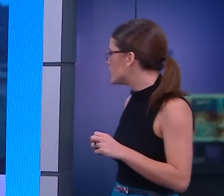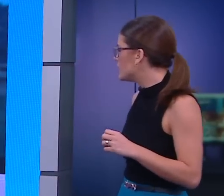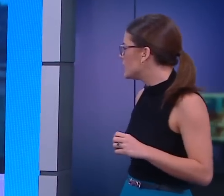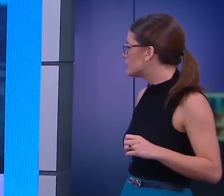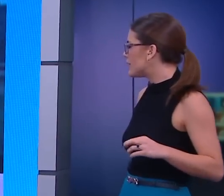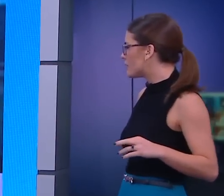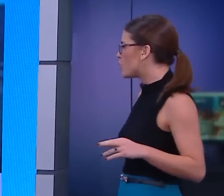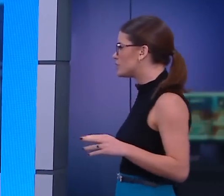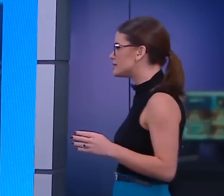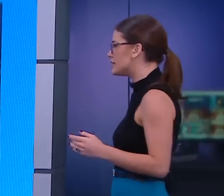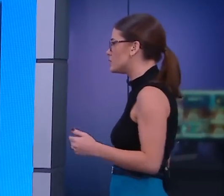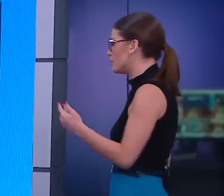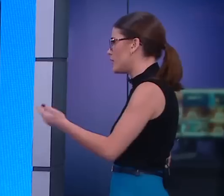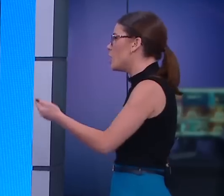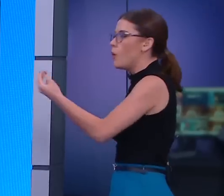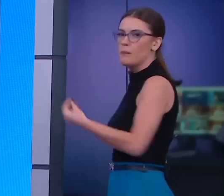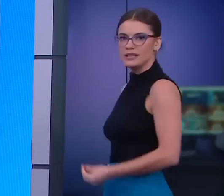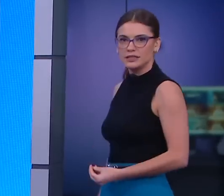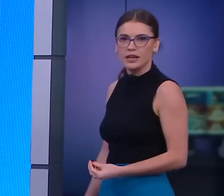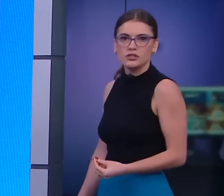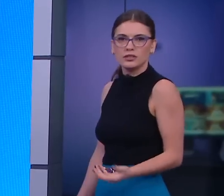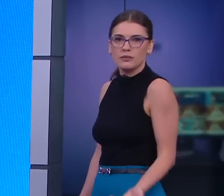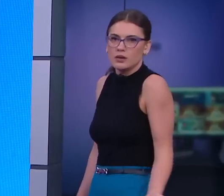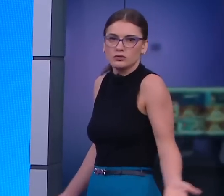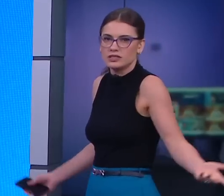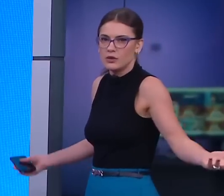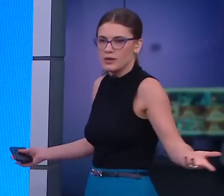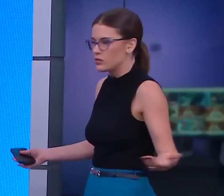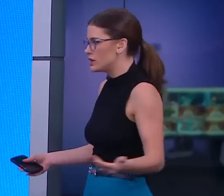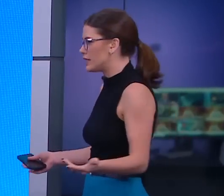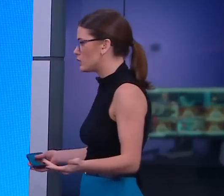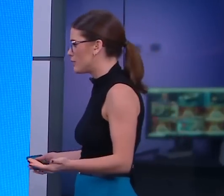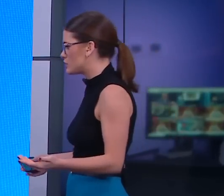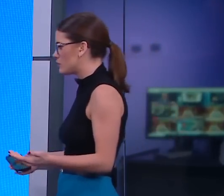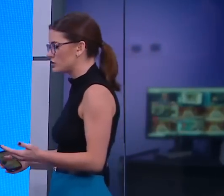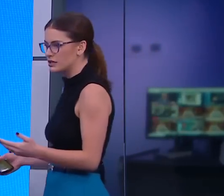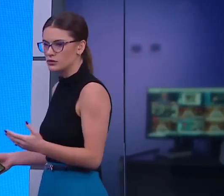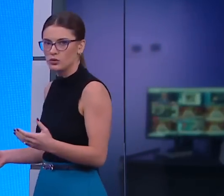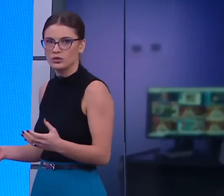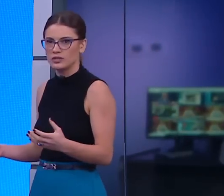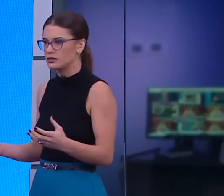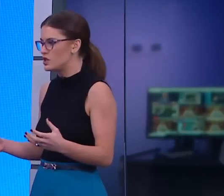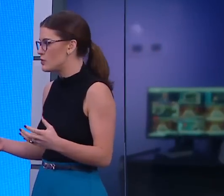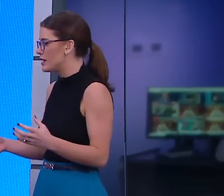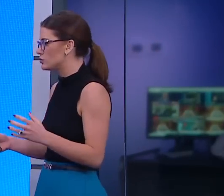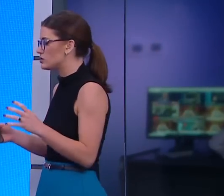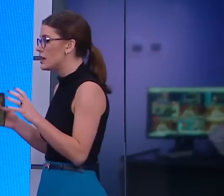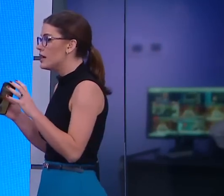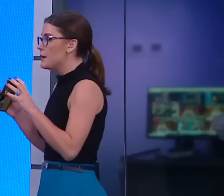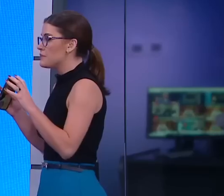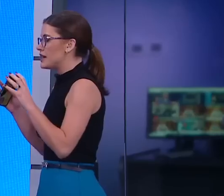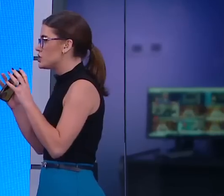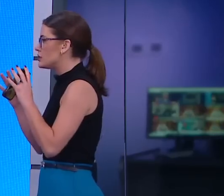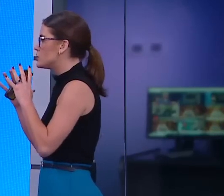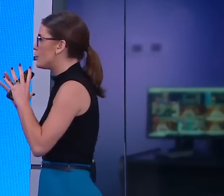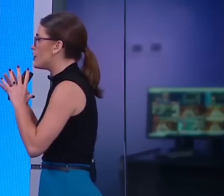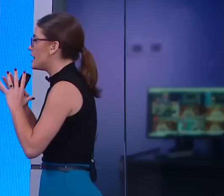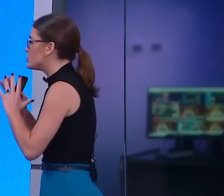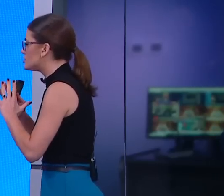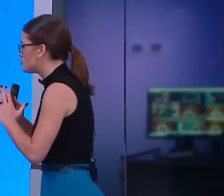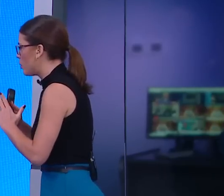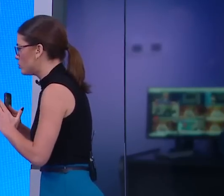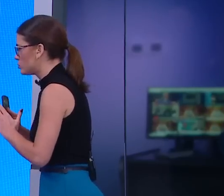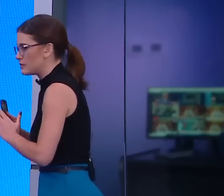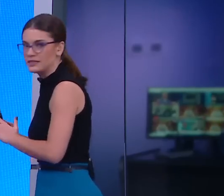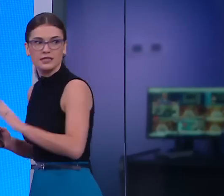mesmo que tava acontecendo enfim um presidente também um ser humano que naturalmente vai mostrando o seu sentimentos a gente tem